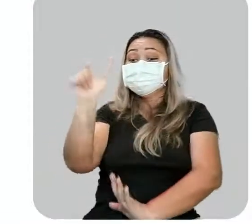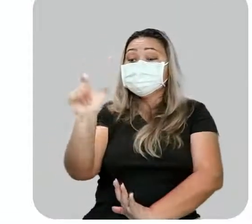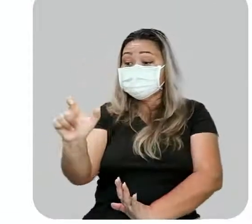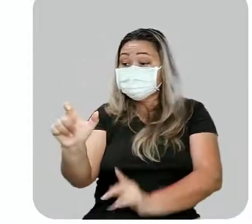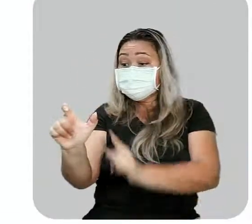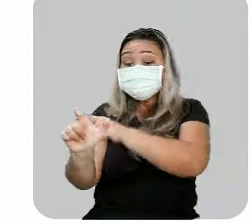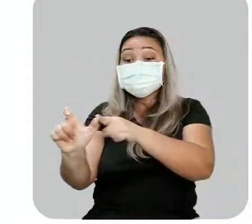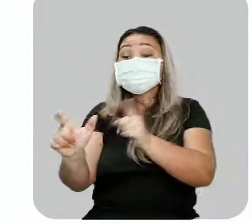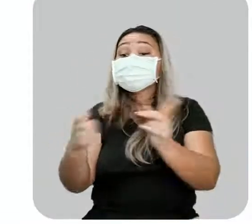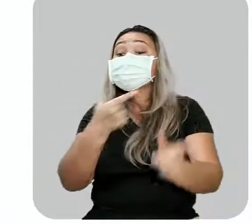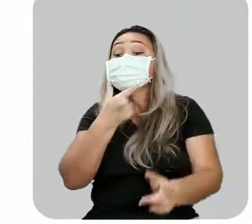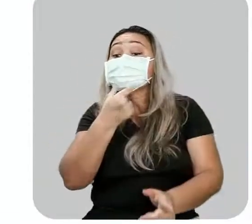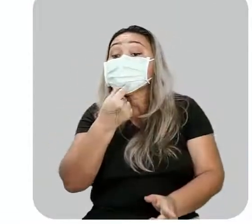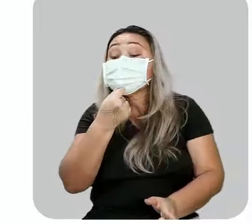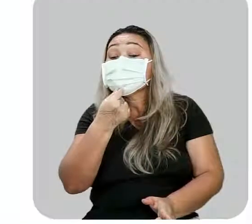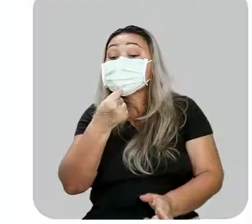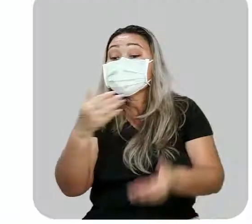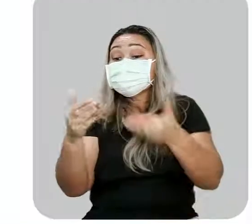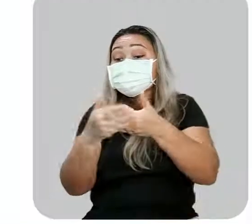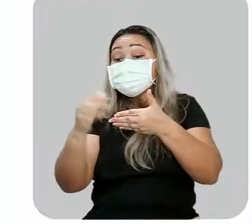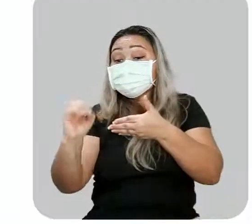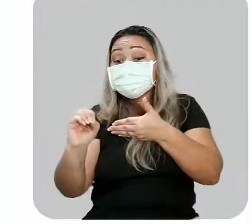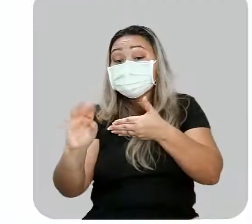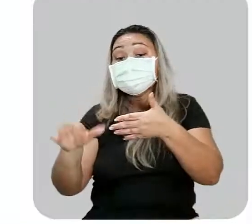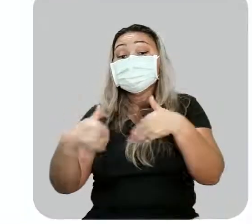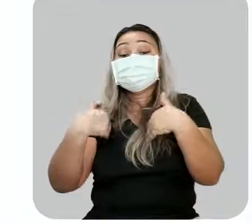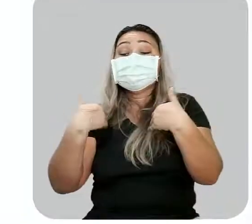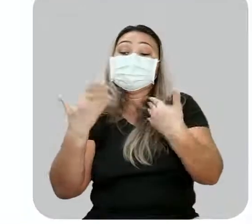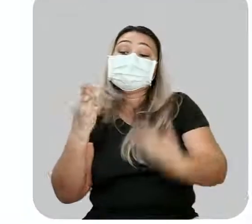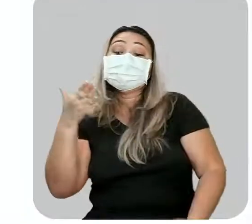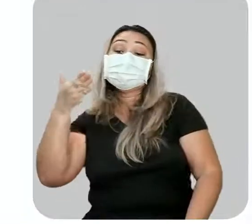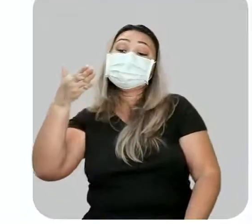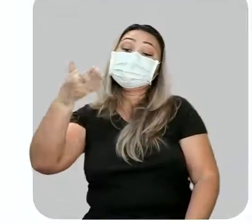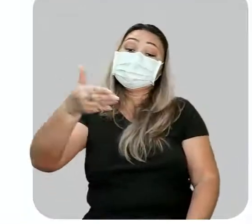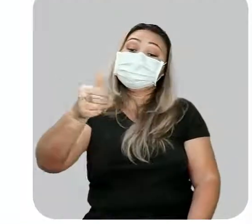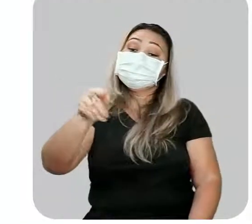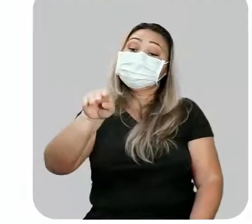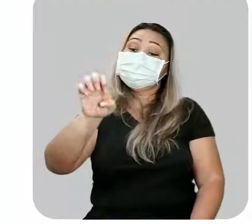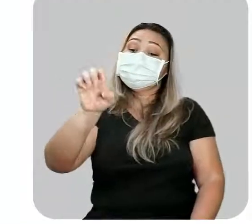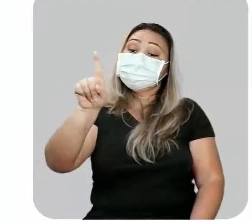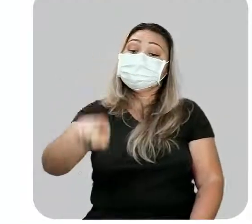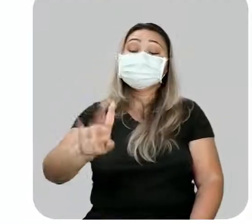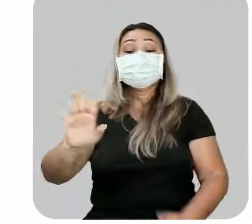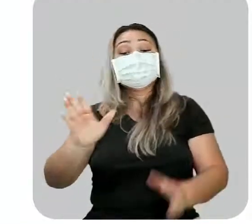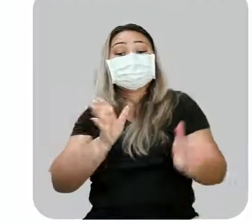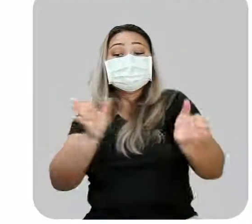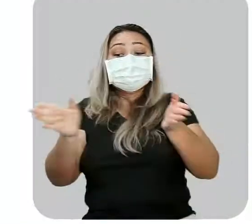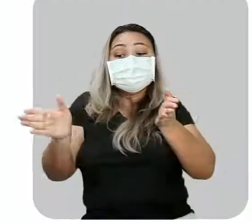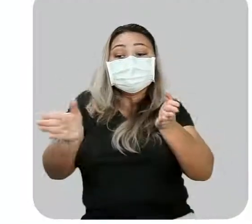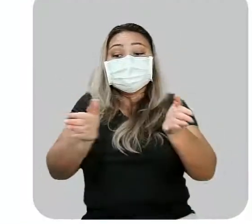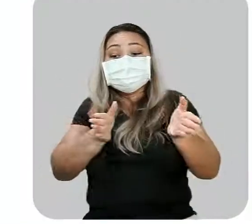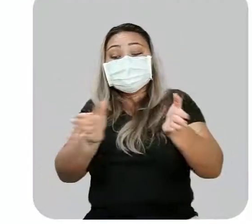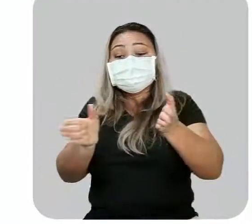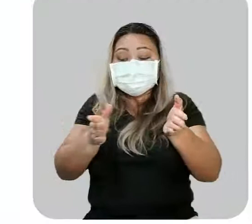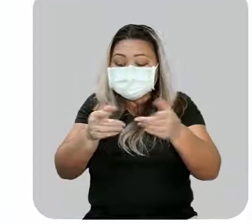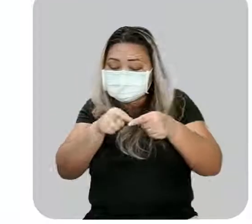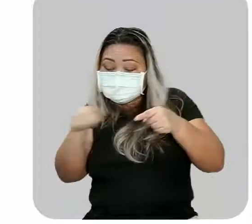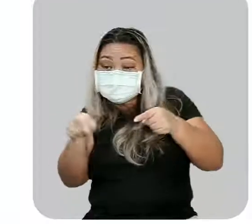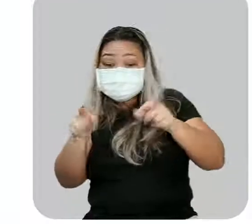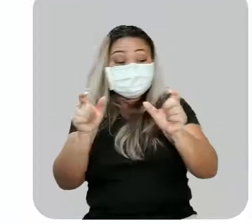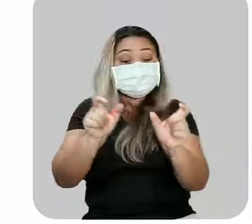palavra masculina, vou a pé, e entre